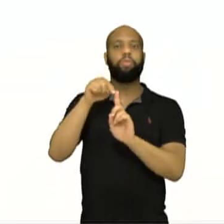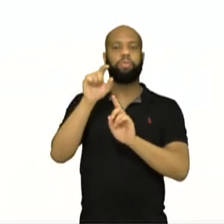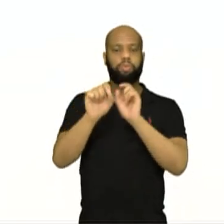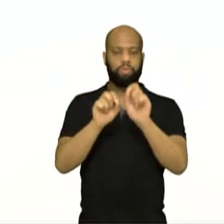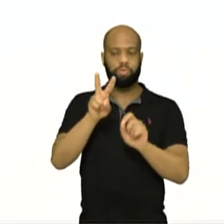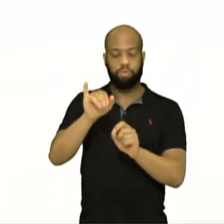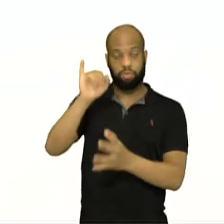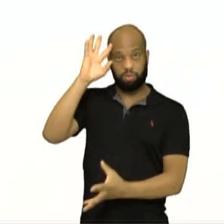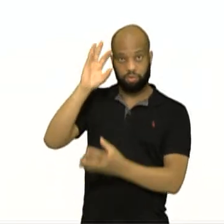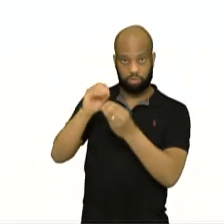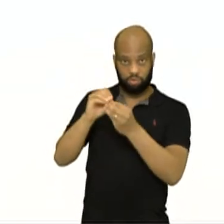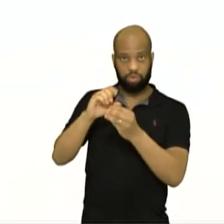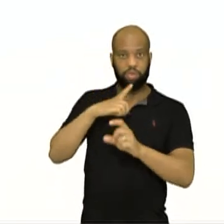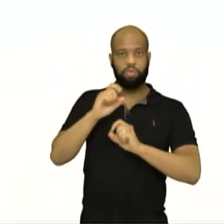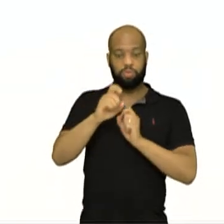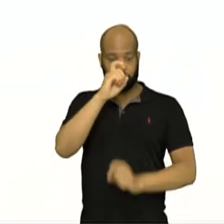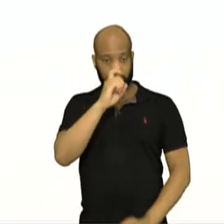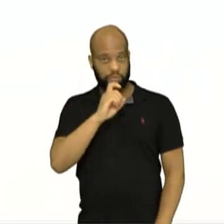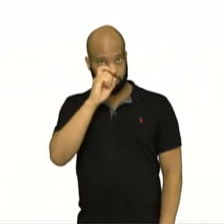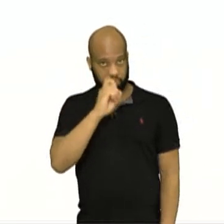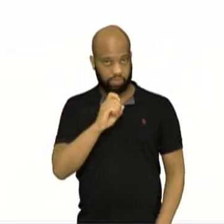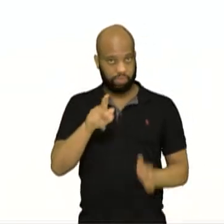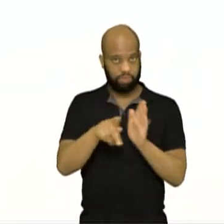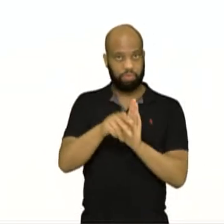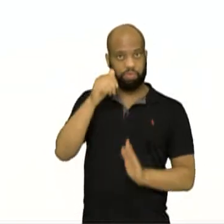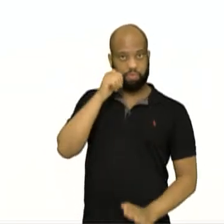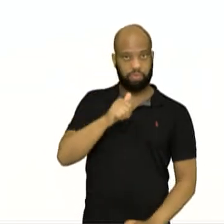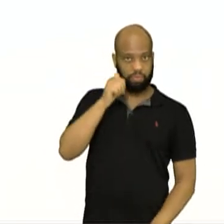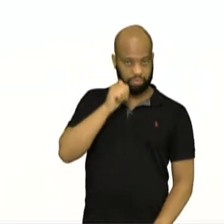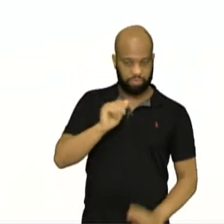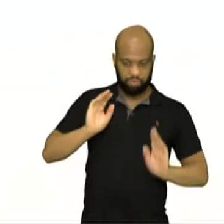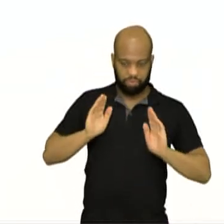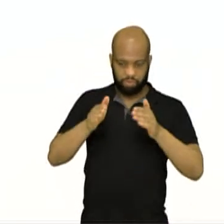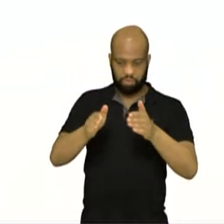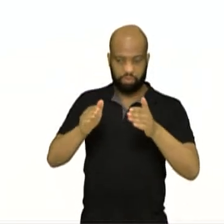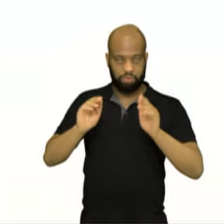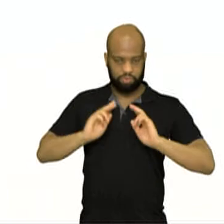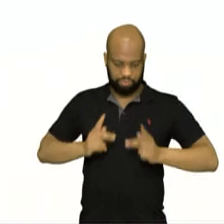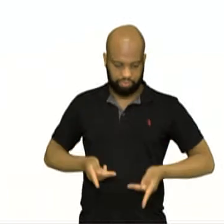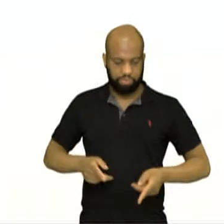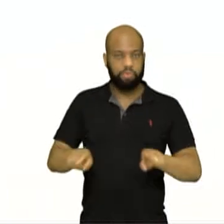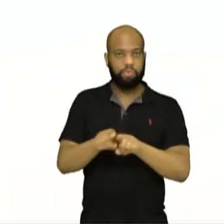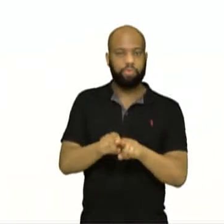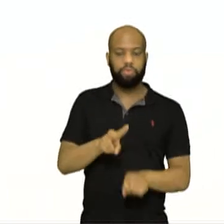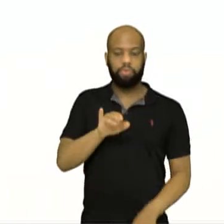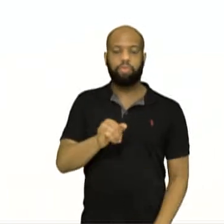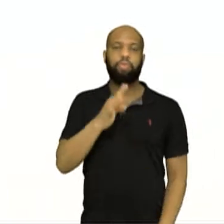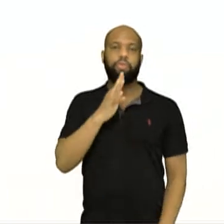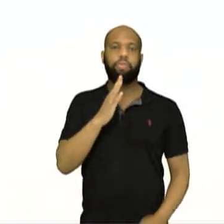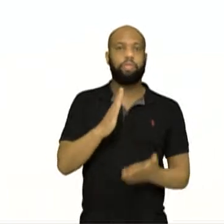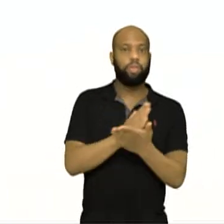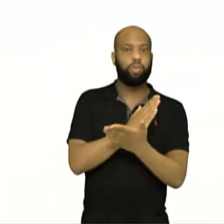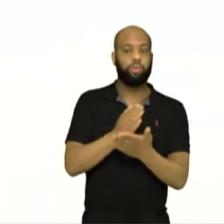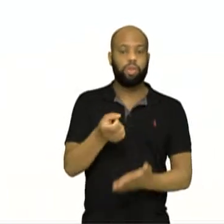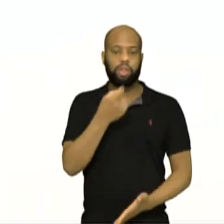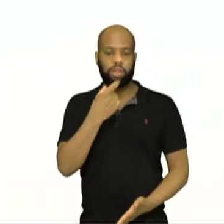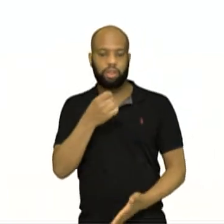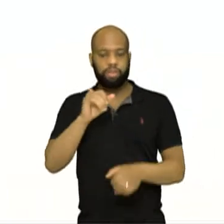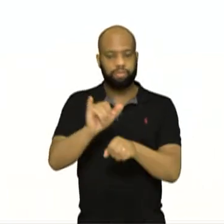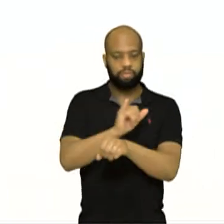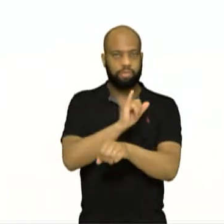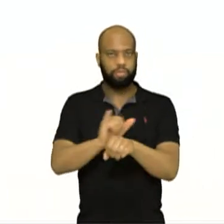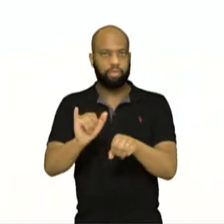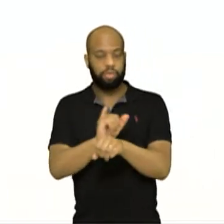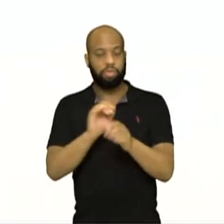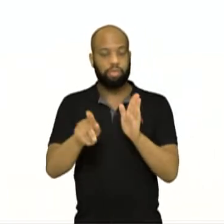aula: compreender o ciclo menstrual humano, focando então no ser humano, tá? E conhecer alguns métodos anticoncepcionais, ou seja, métodos